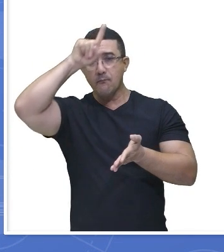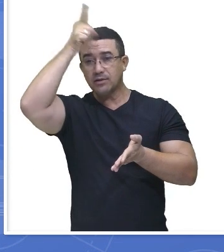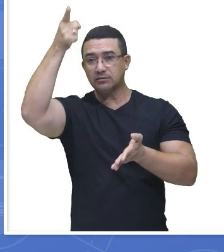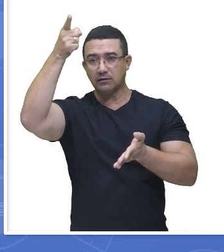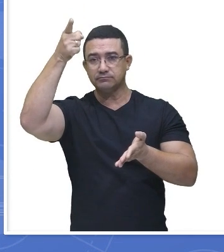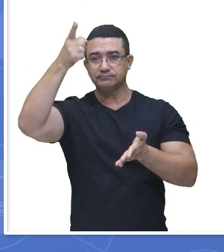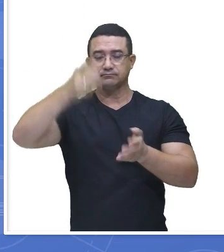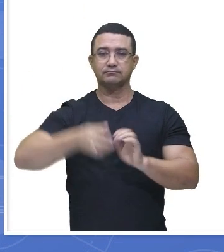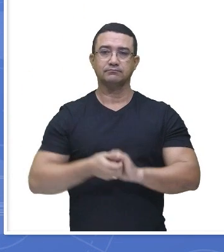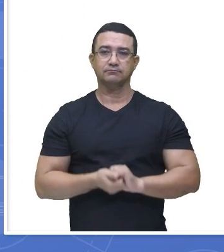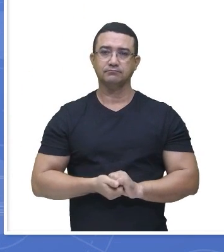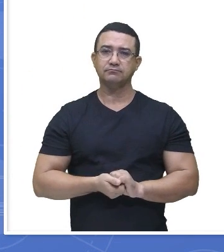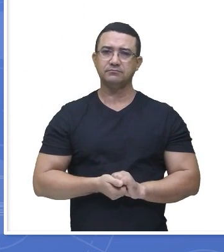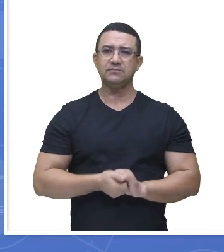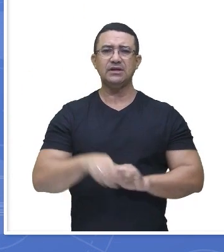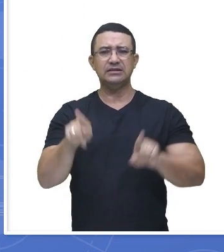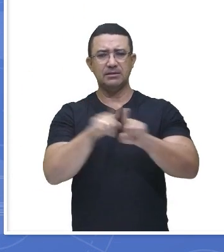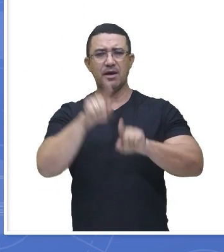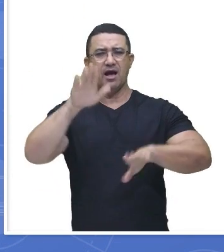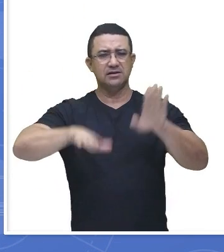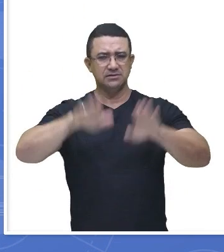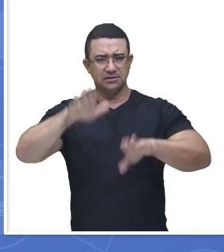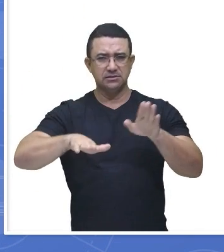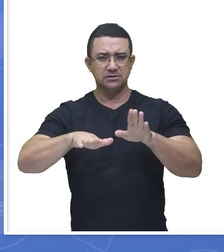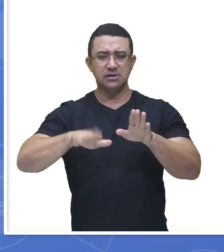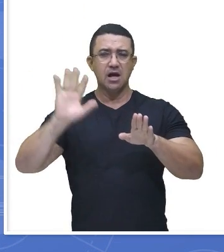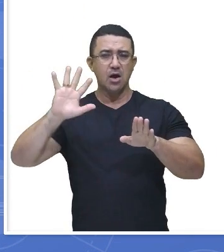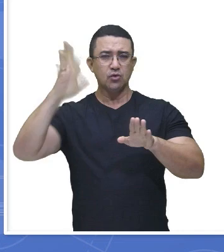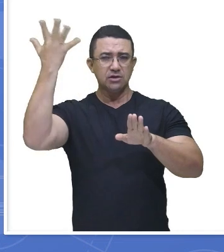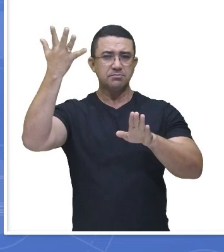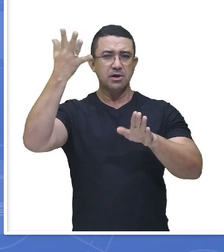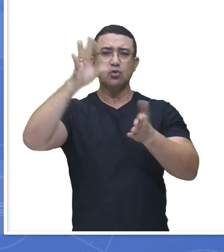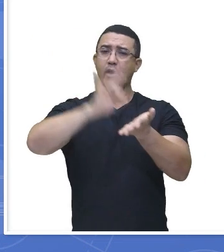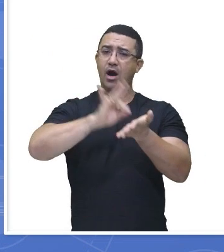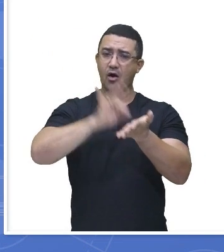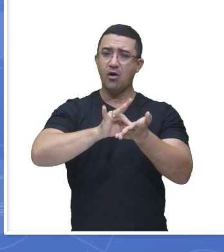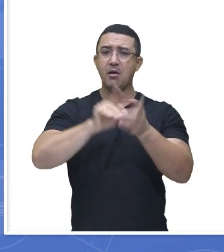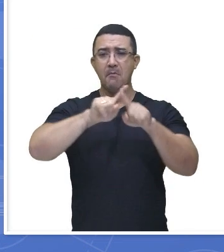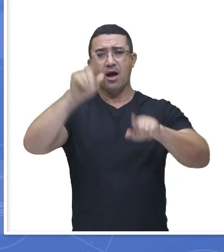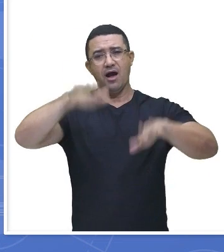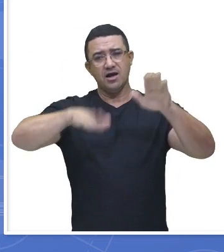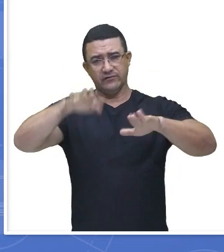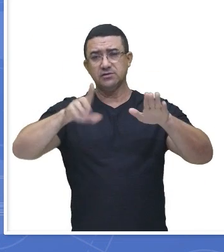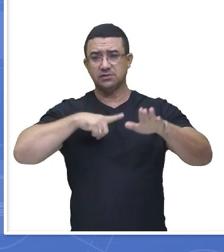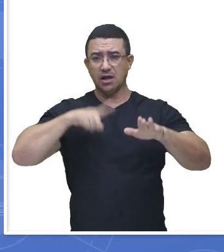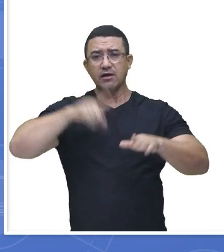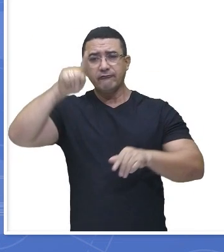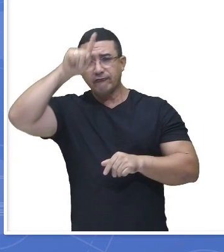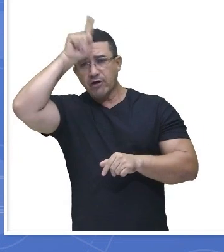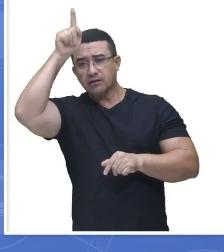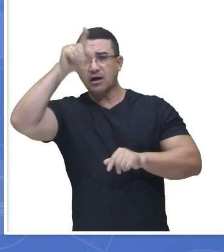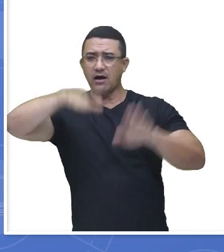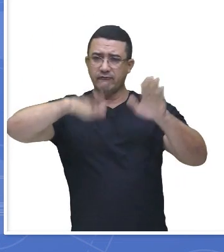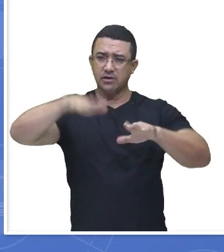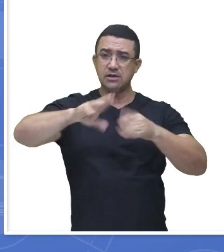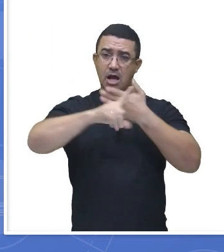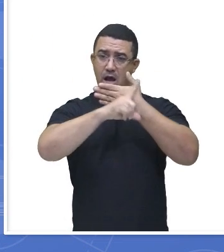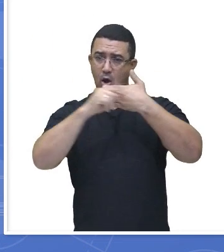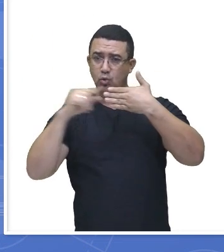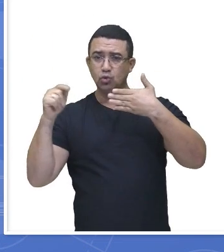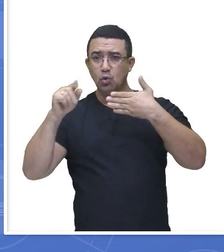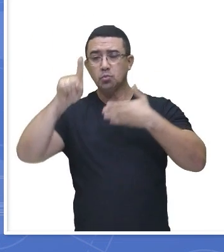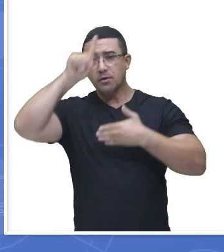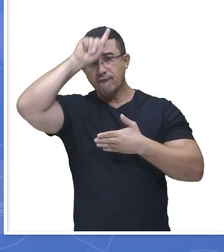como eu expliquei ontem, ele nunca vai perder o seu poder ficcional, né? Porque é uma